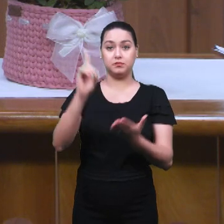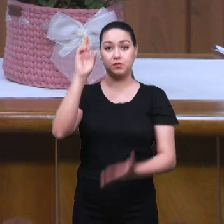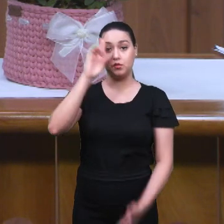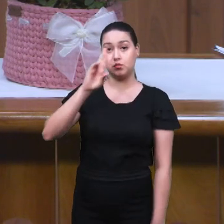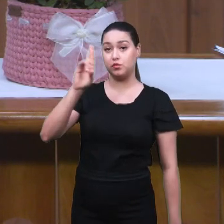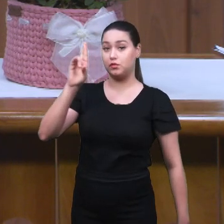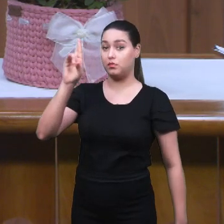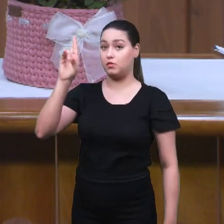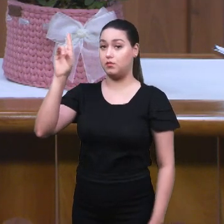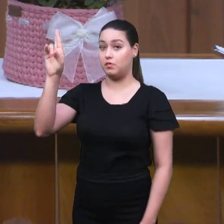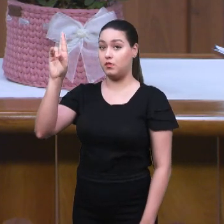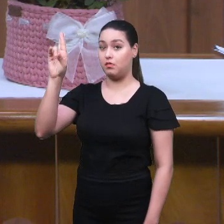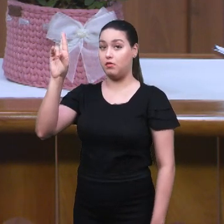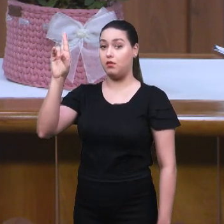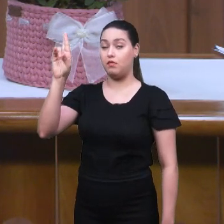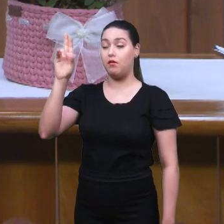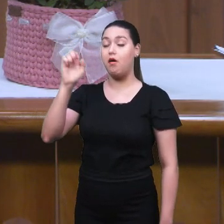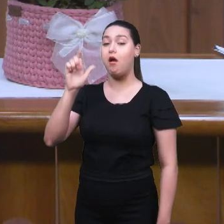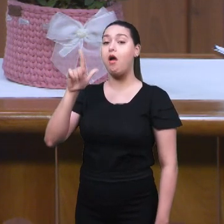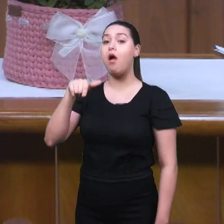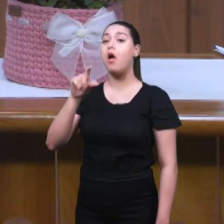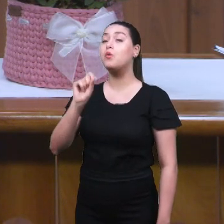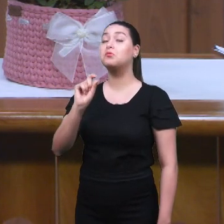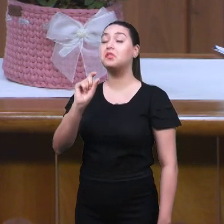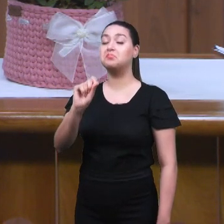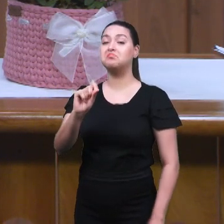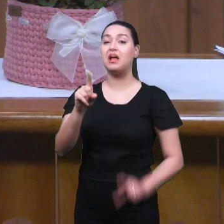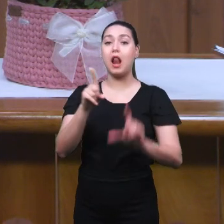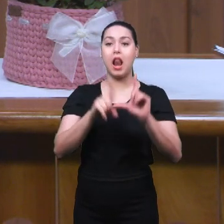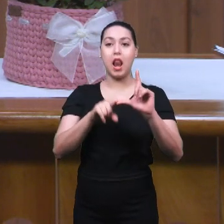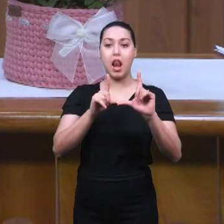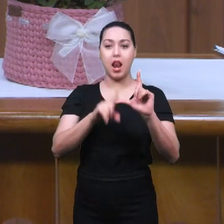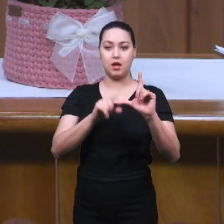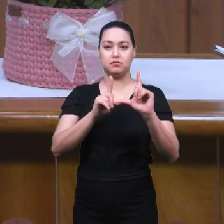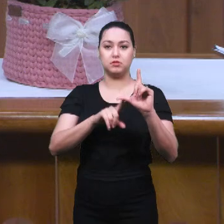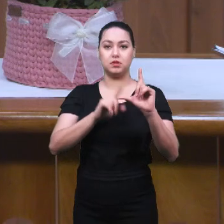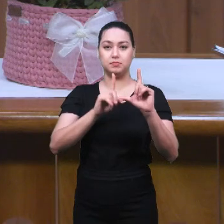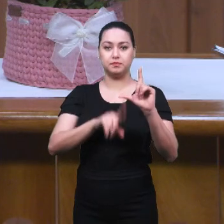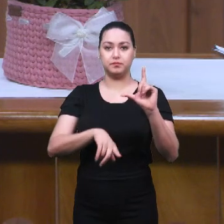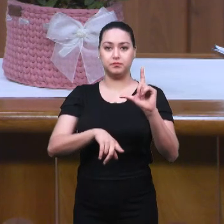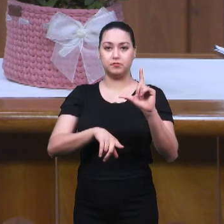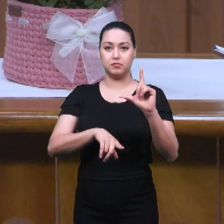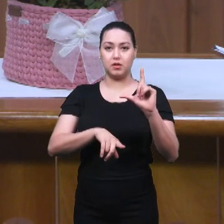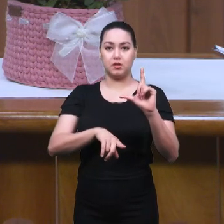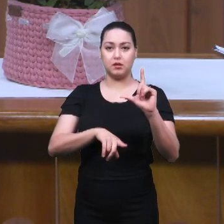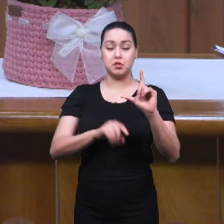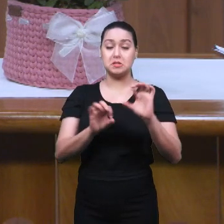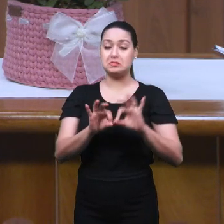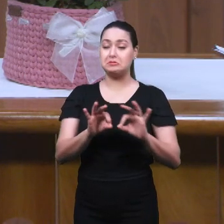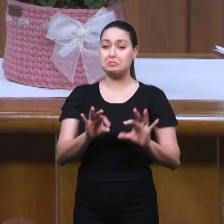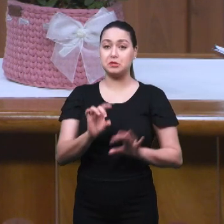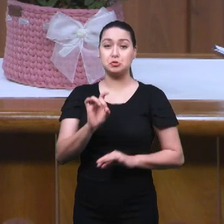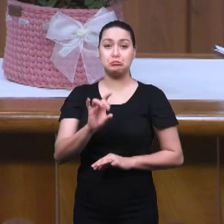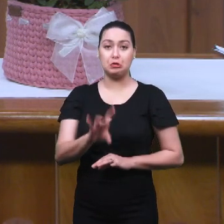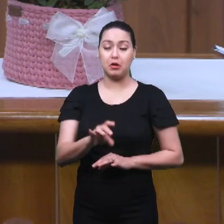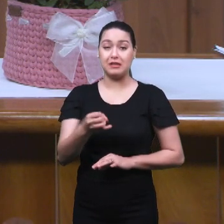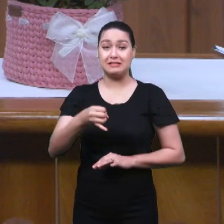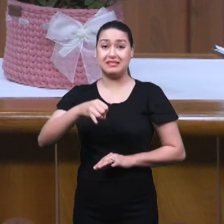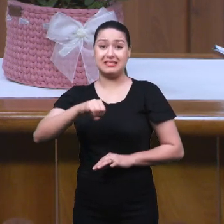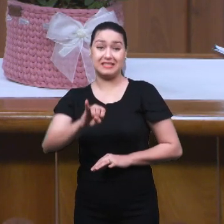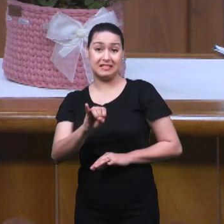ela é letra simplesmente quando não tem o Espírito